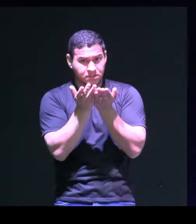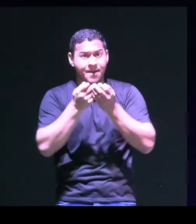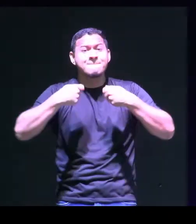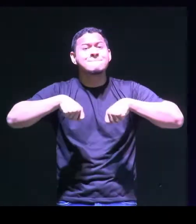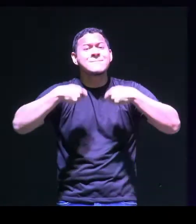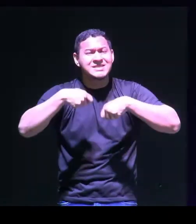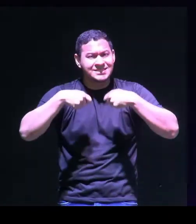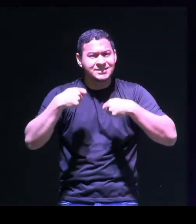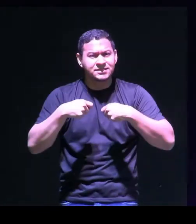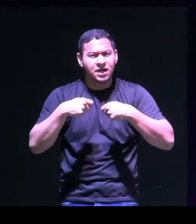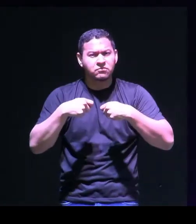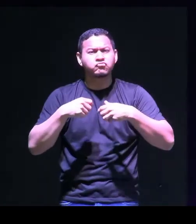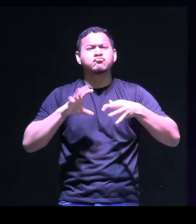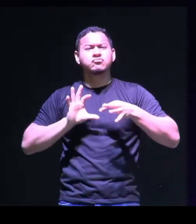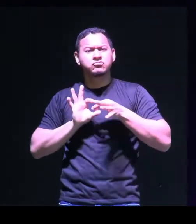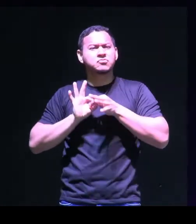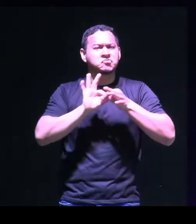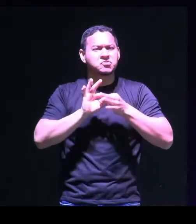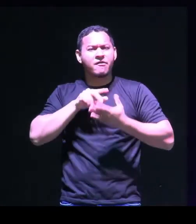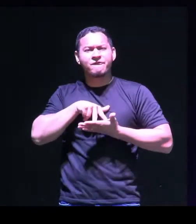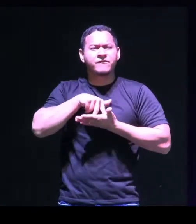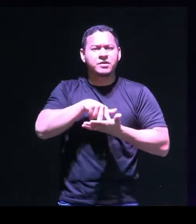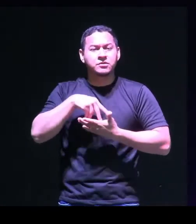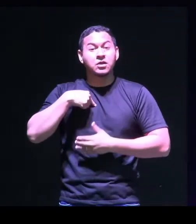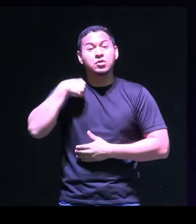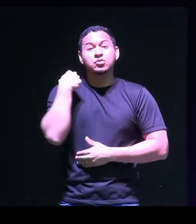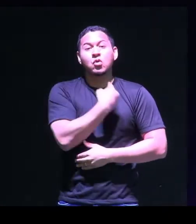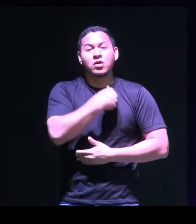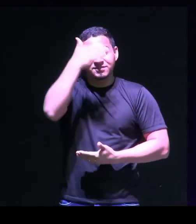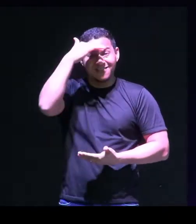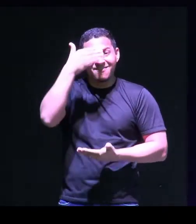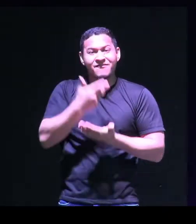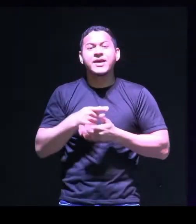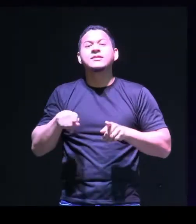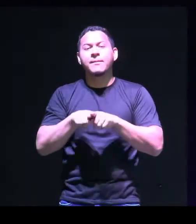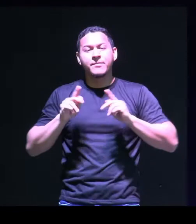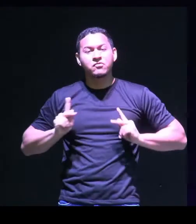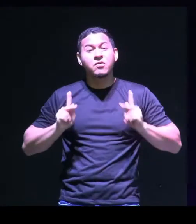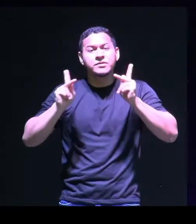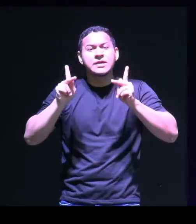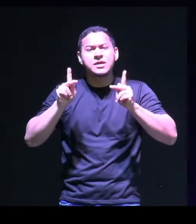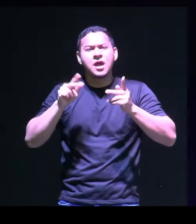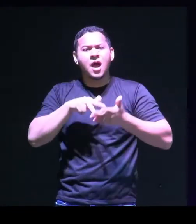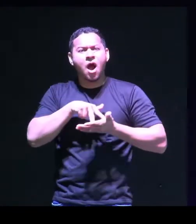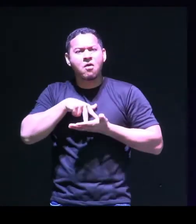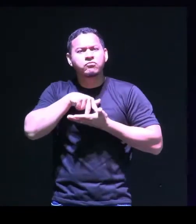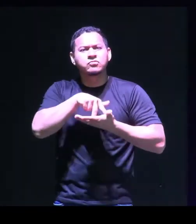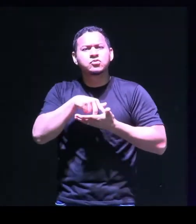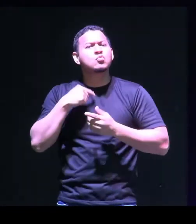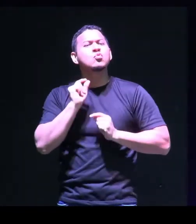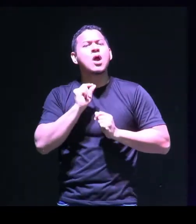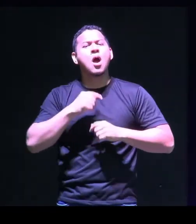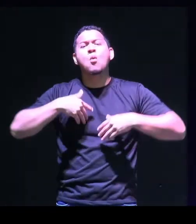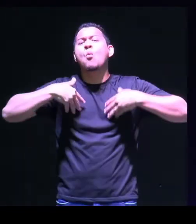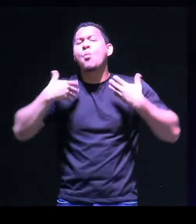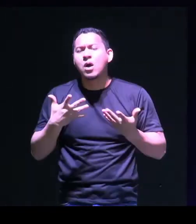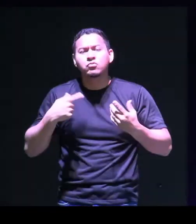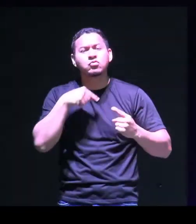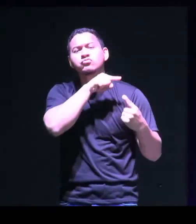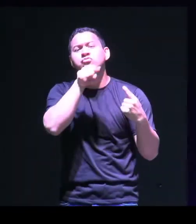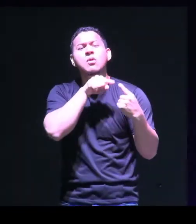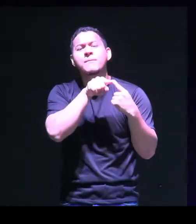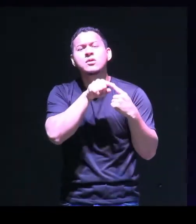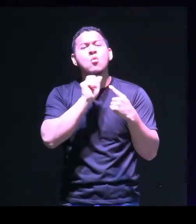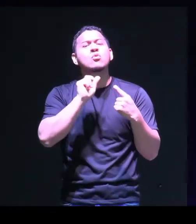precisamos reafirmar a nossa fé e reafirmar nossos valores e fixar bem o nosso alvo. Qual é o nosso alvo? O